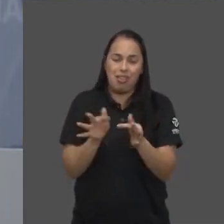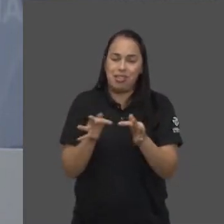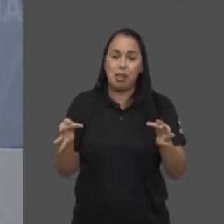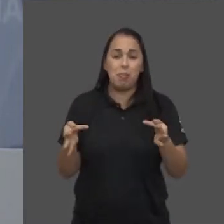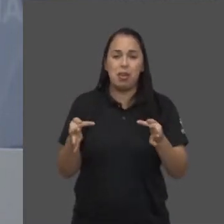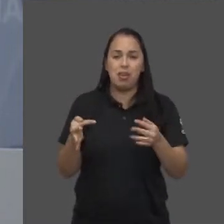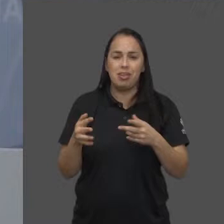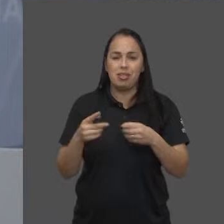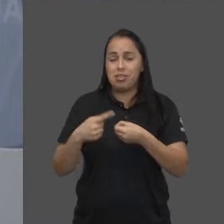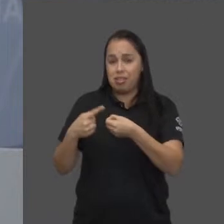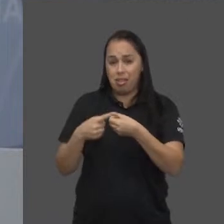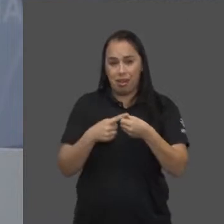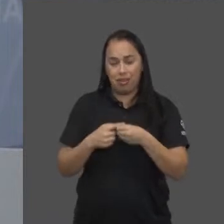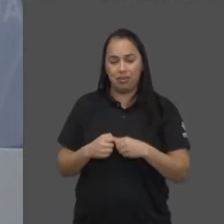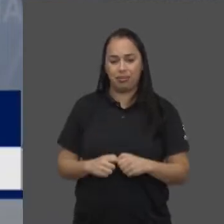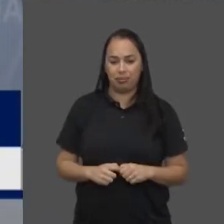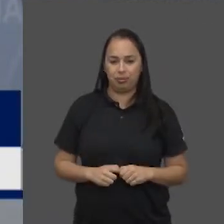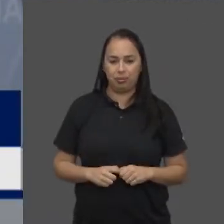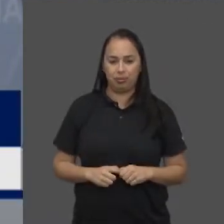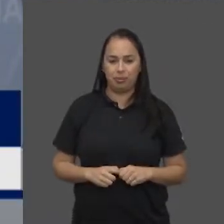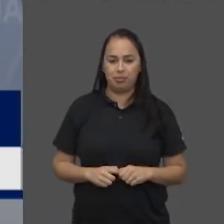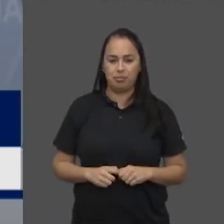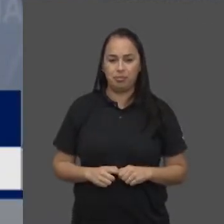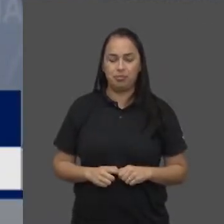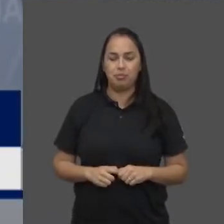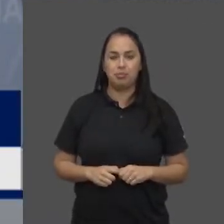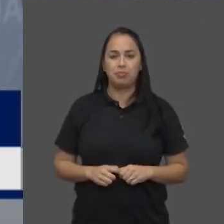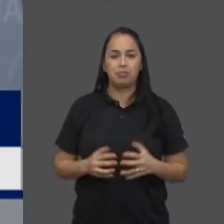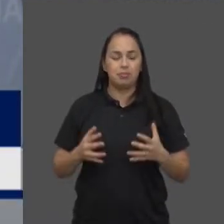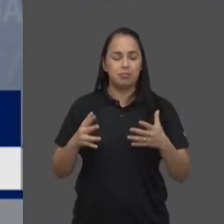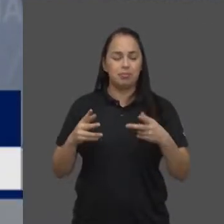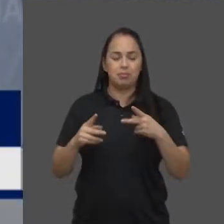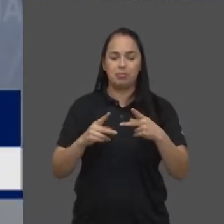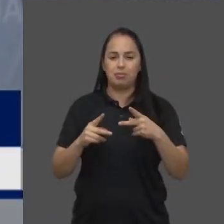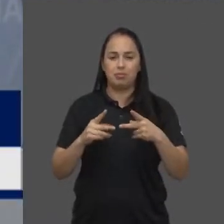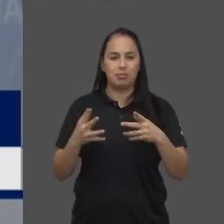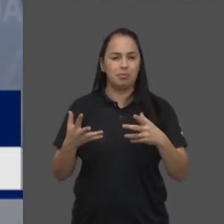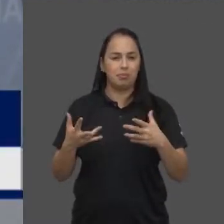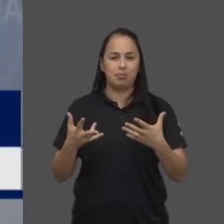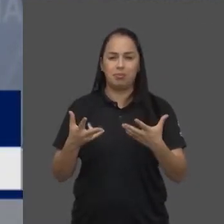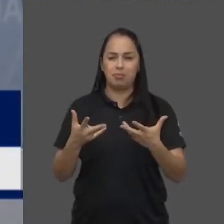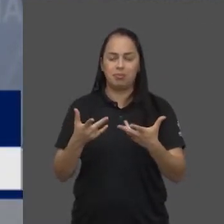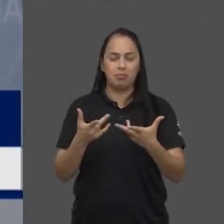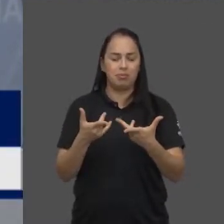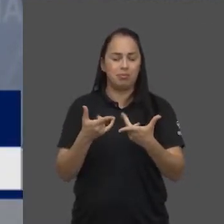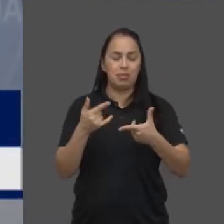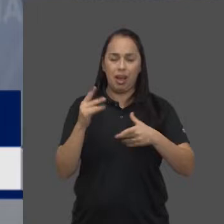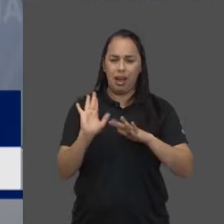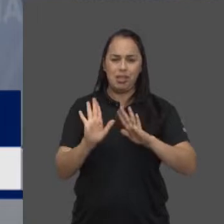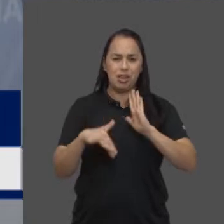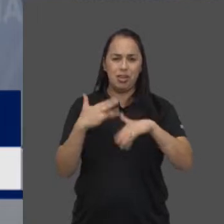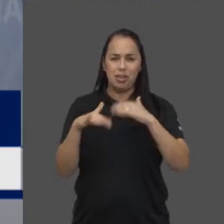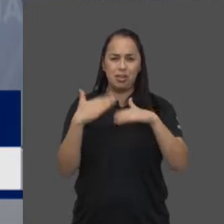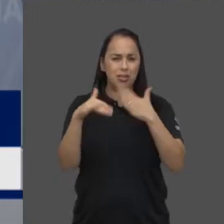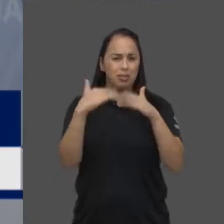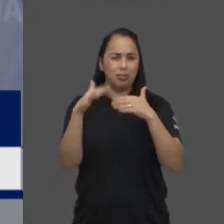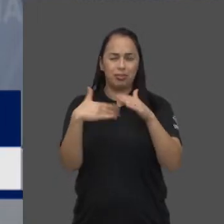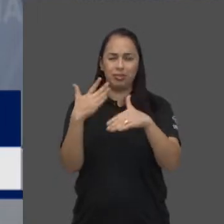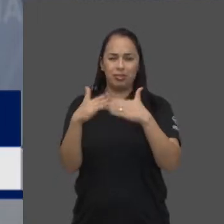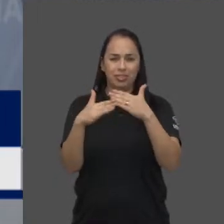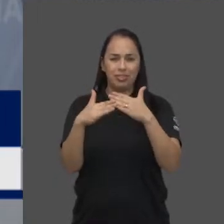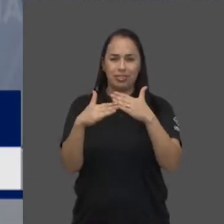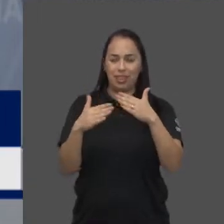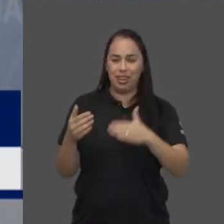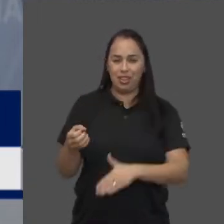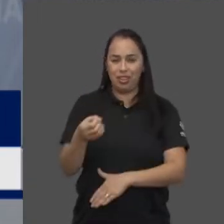tornar de fato um José Esse é um cidadão dessa maravilhosa modesta e humilde cidade viu Danilo